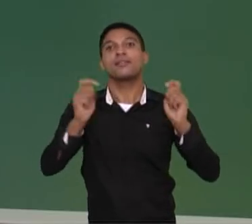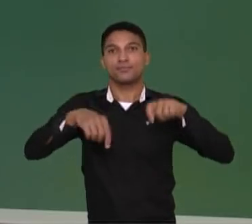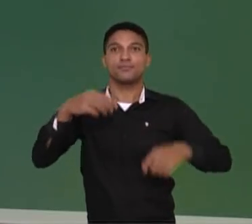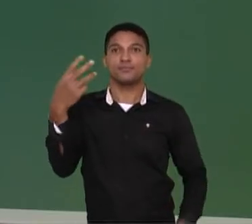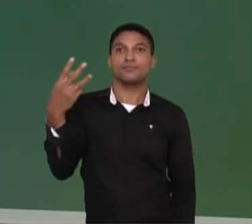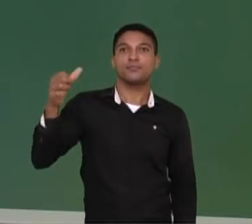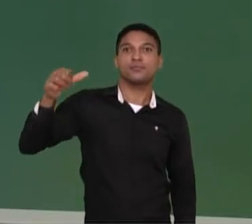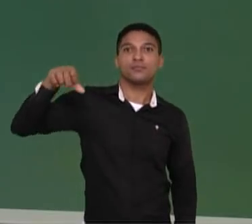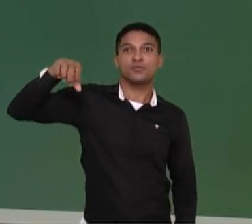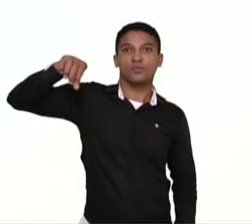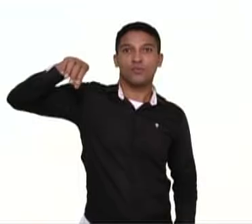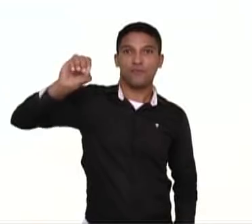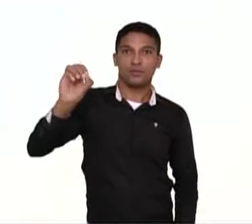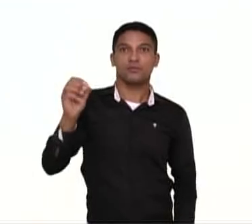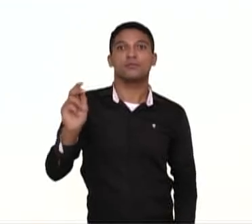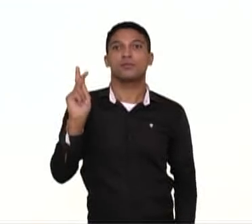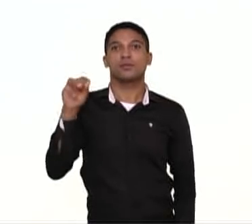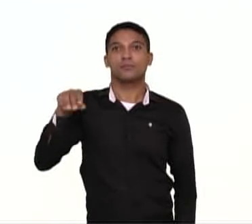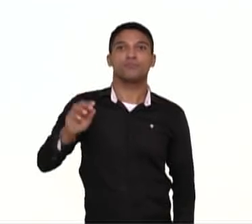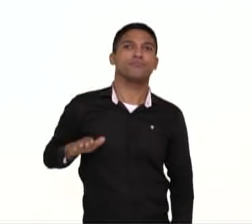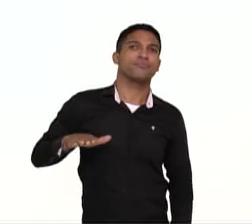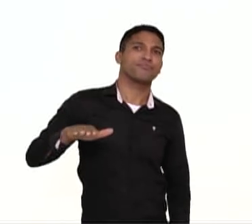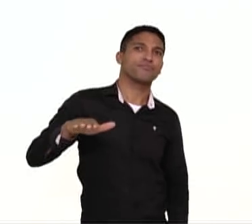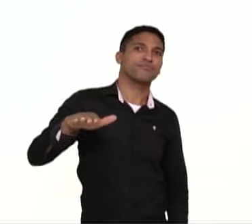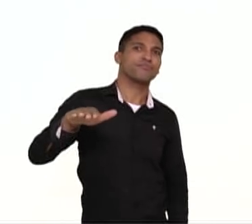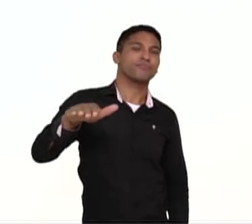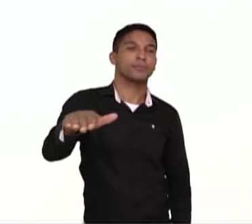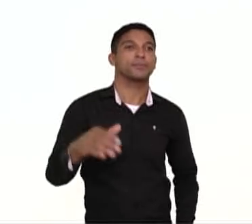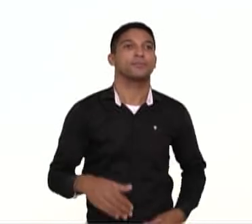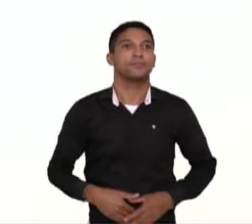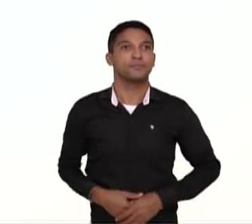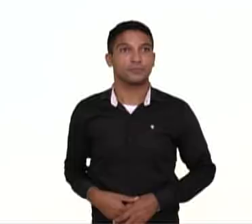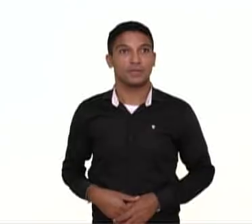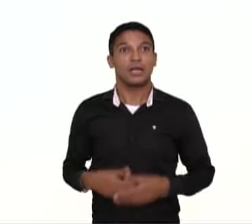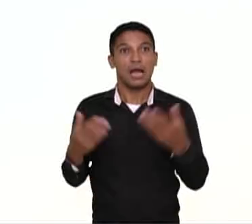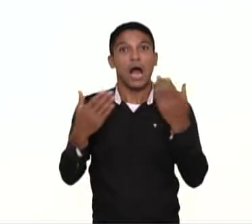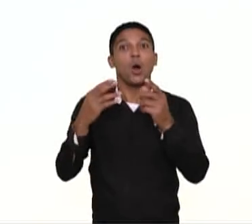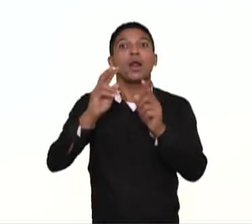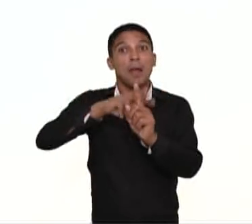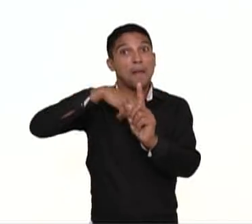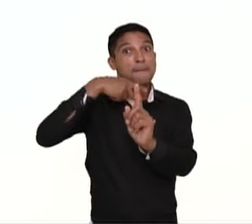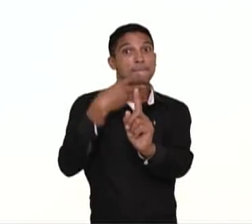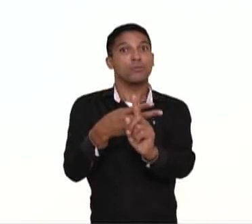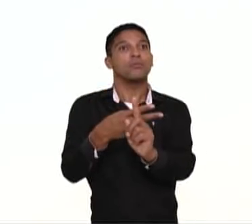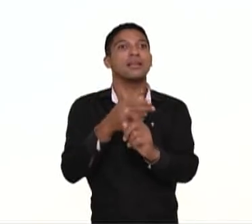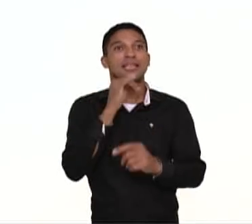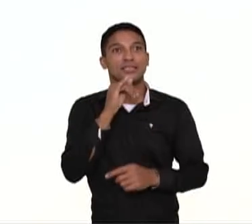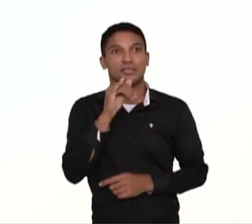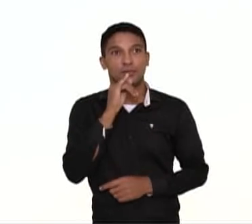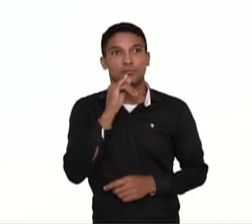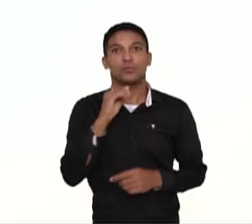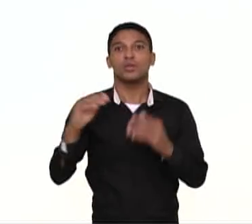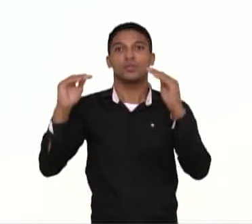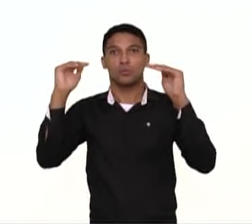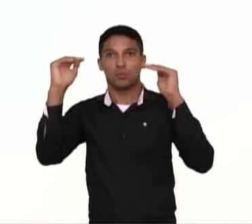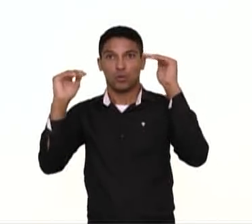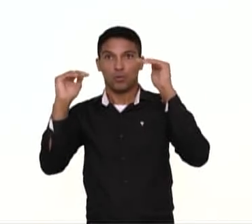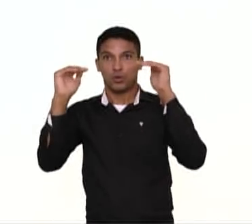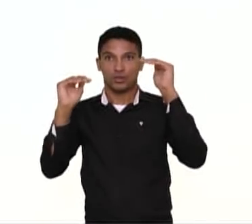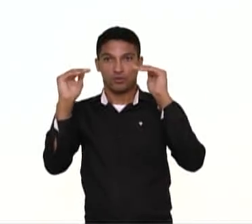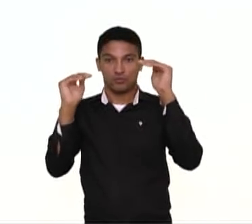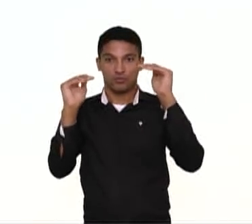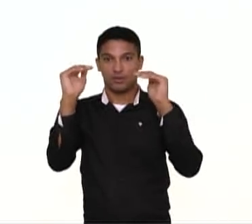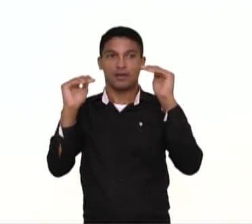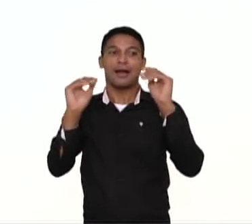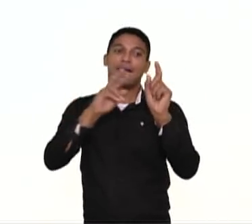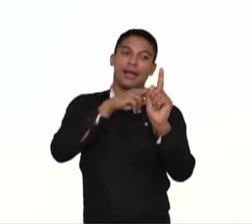a mesma velocidade, se dobrássemos a distância, a quantidade de horas também dobraria. Então, essa é a ideia da proporção, né? Aumenta